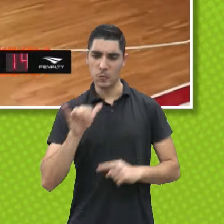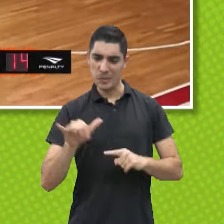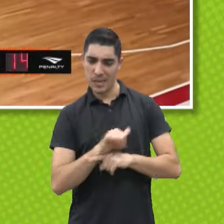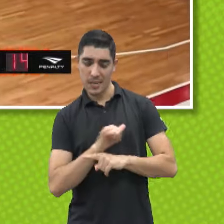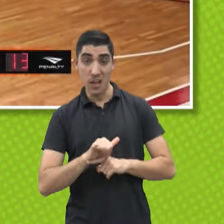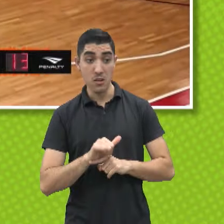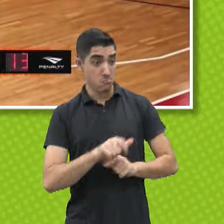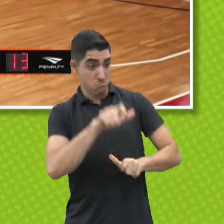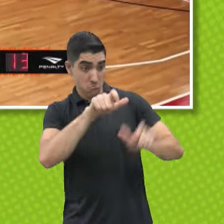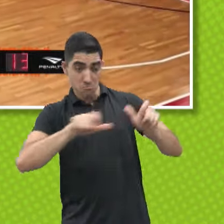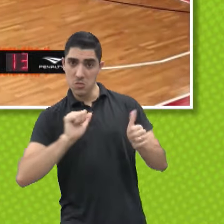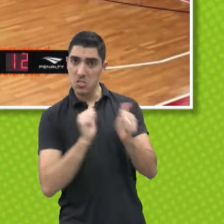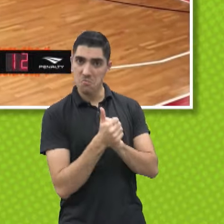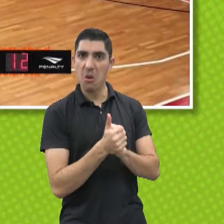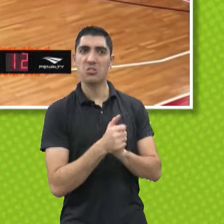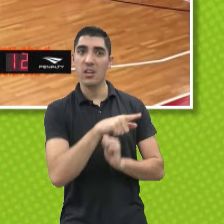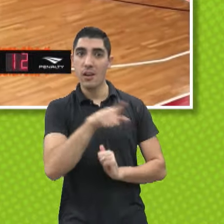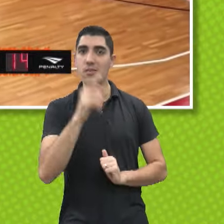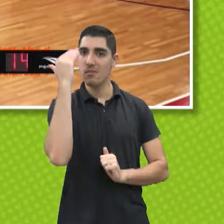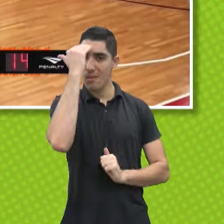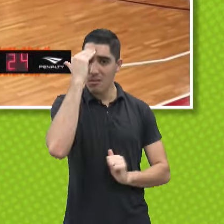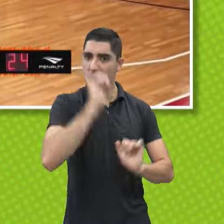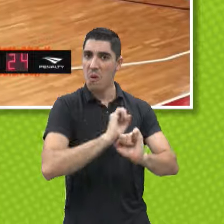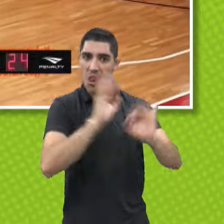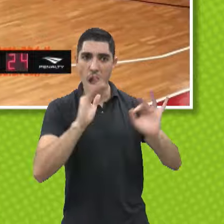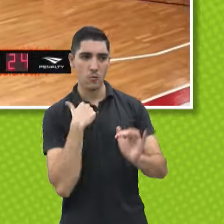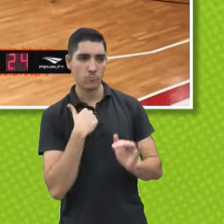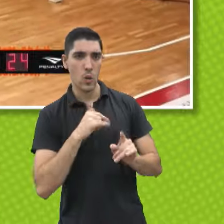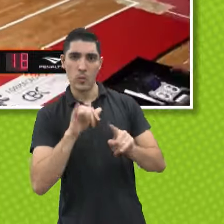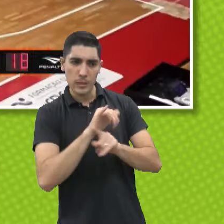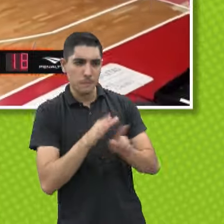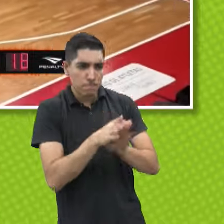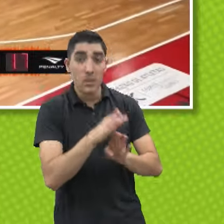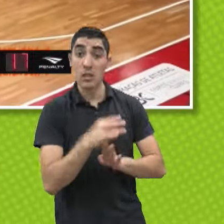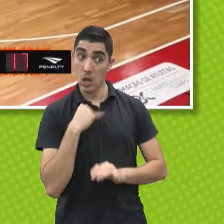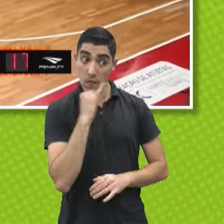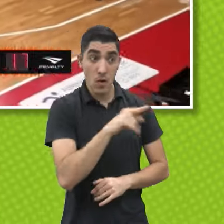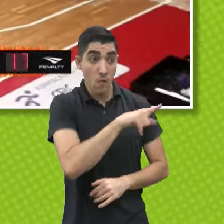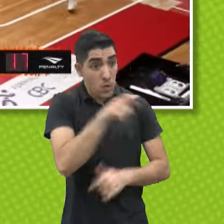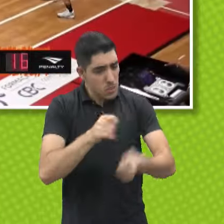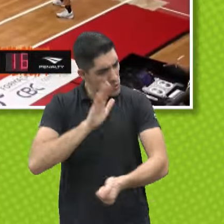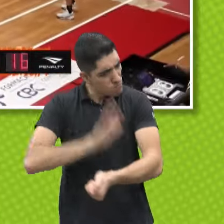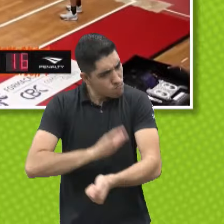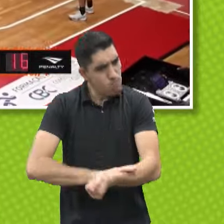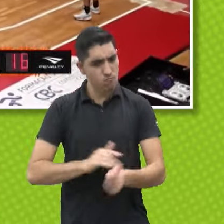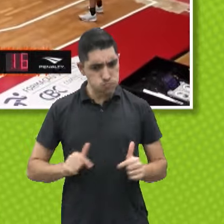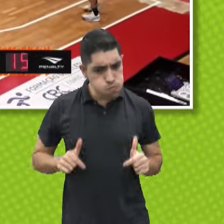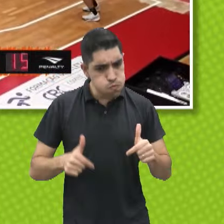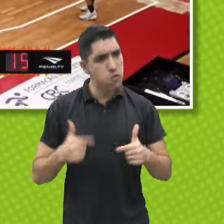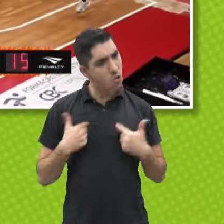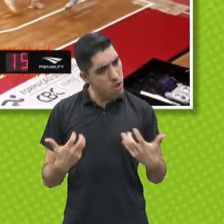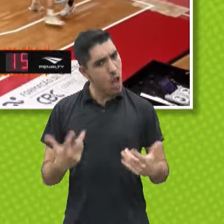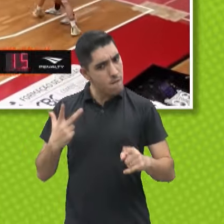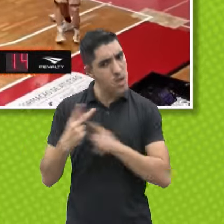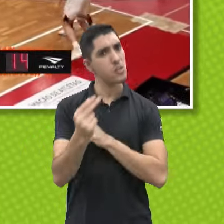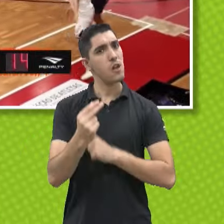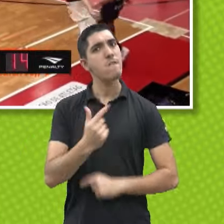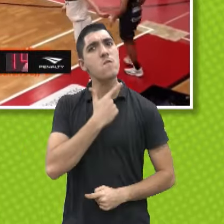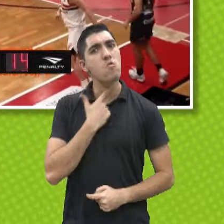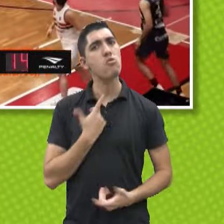eu sempre converso com eles e uso muito esse termo, que eles têm que estar com fome, né, com gana, com fome, com vontade